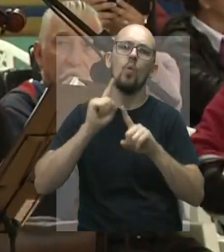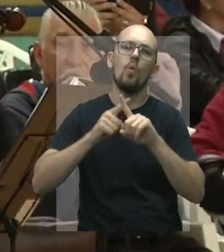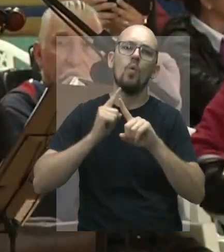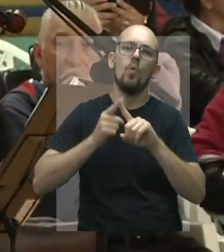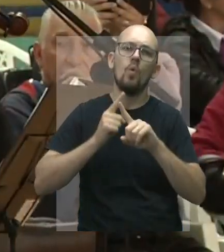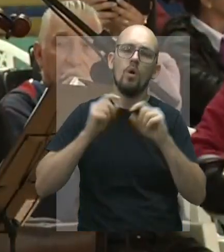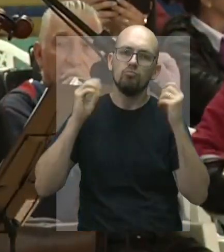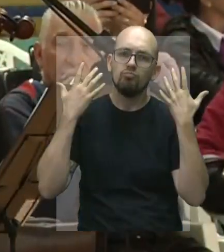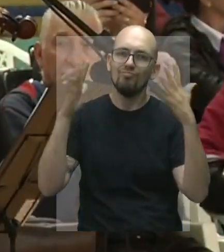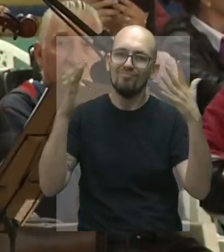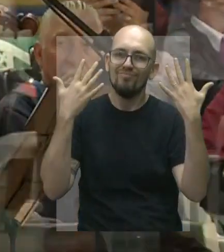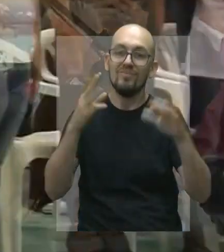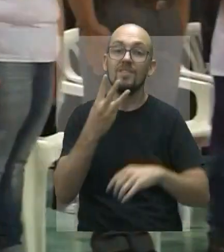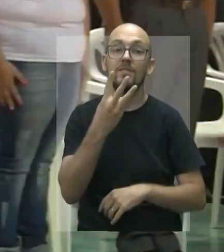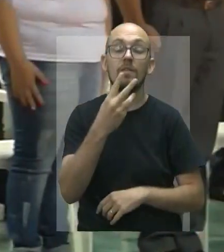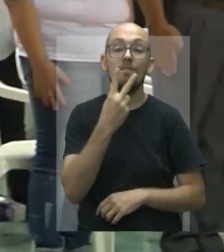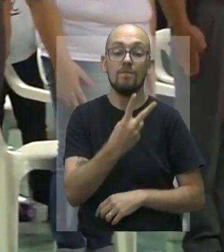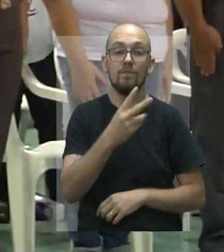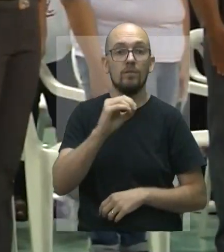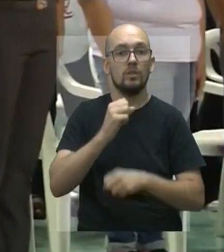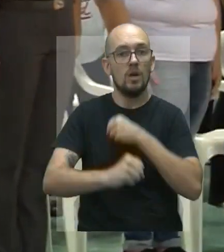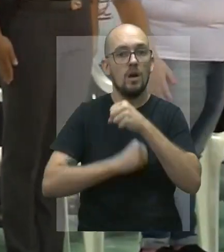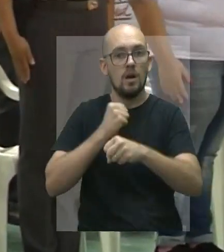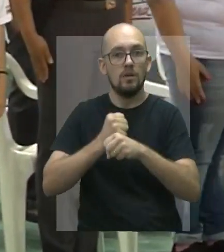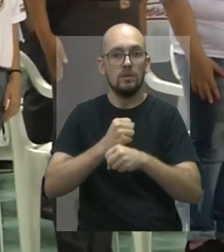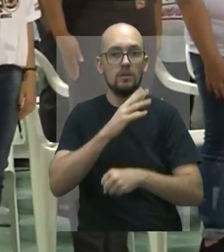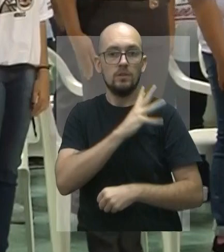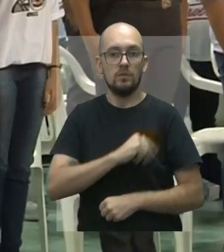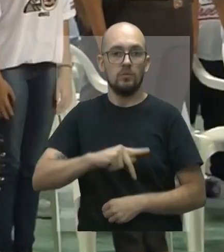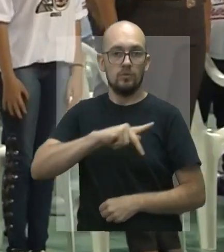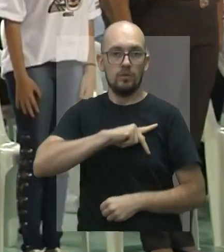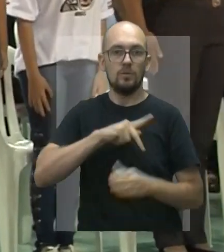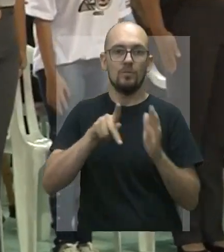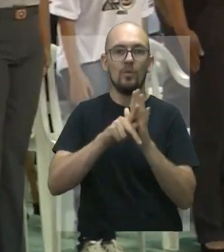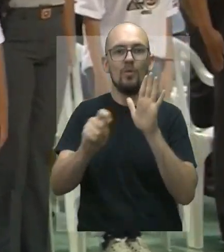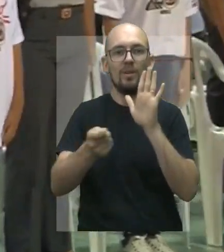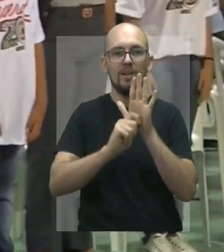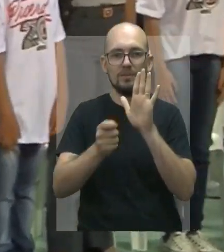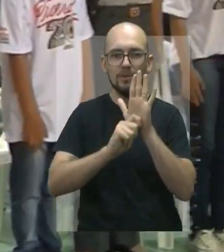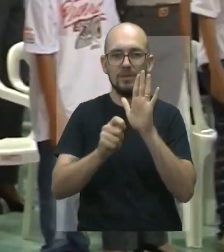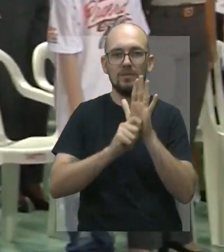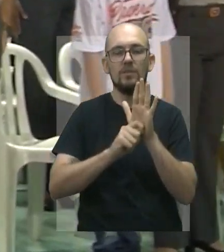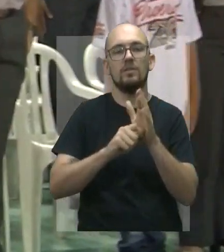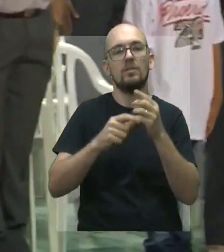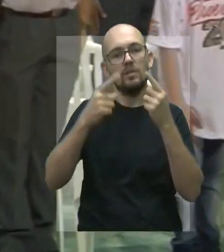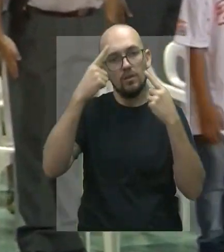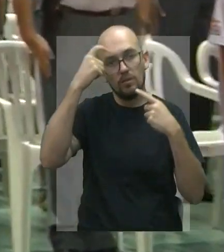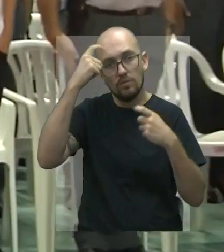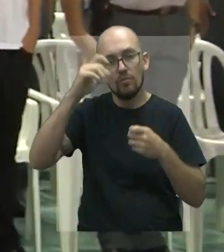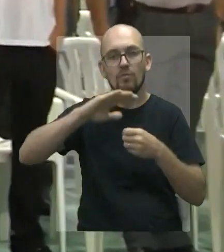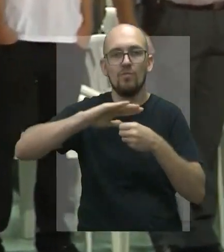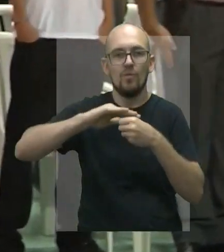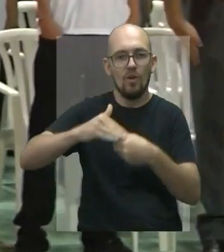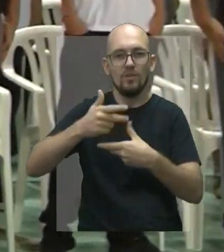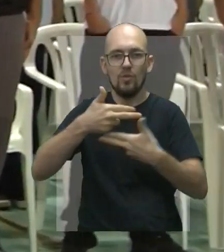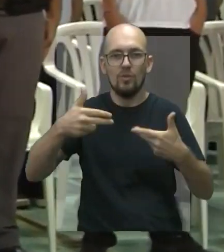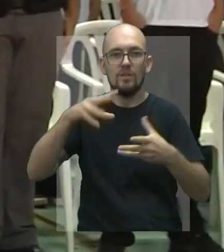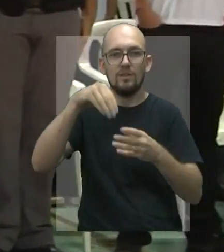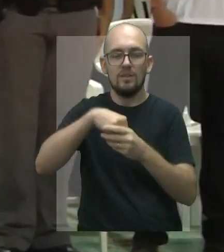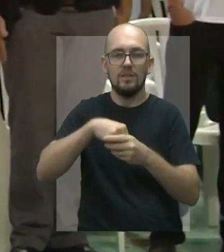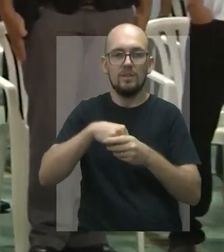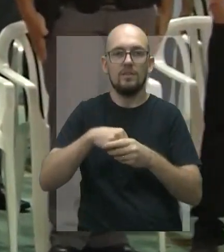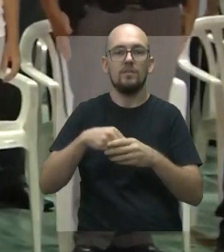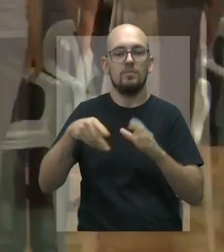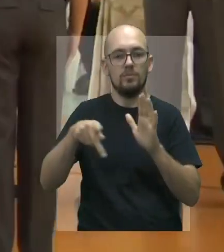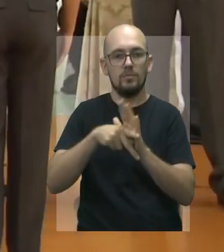do Proerd, o Programa Educacional de Resistência às Drogas e à Violência, na área do 27º Batalhão de Polícia